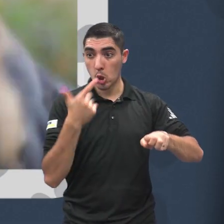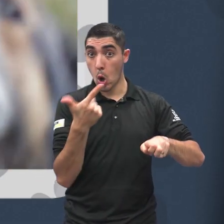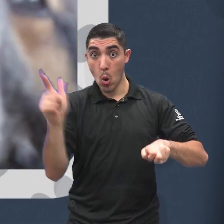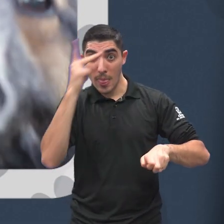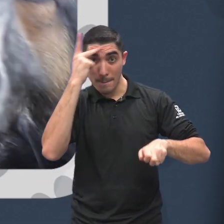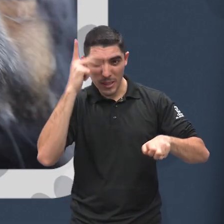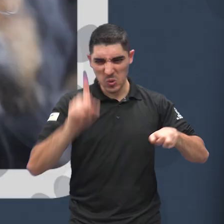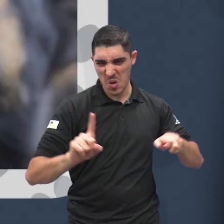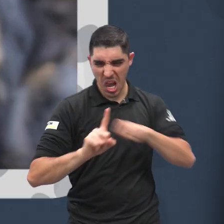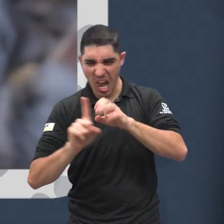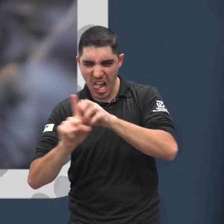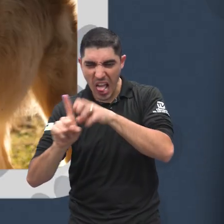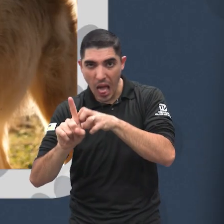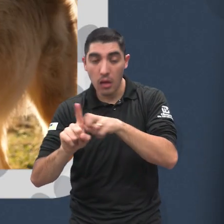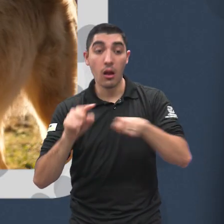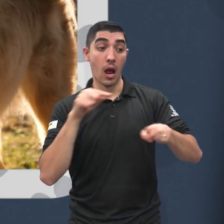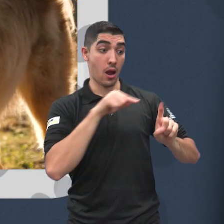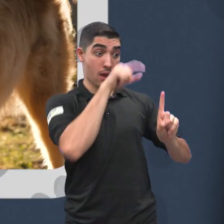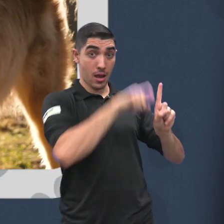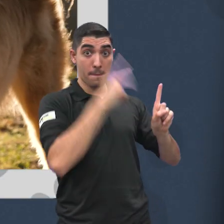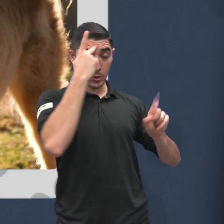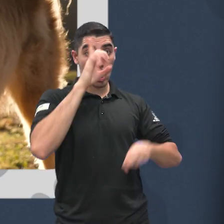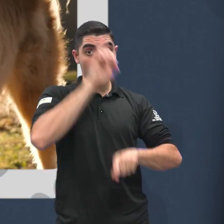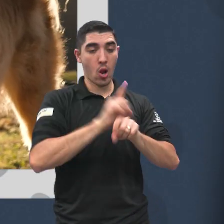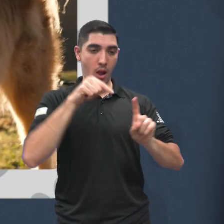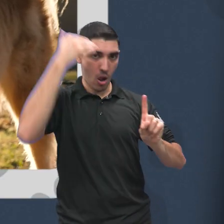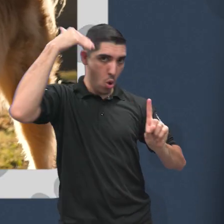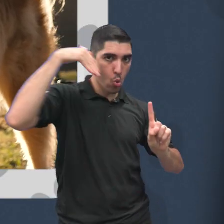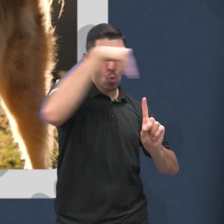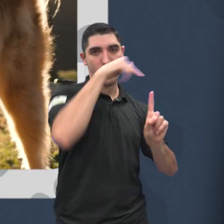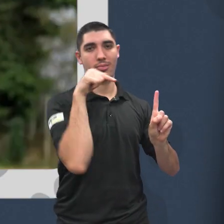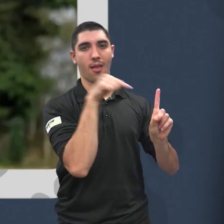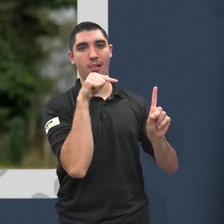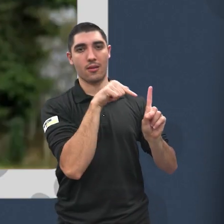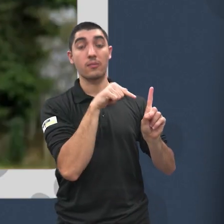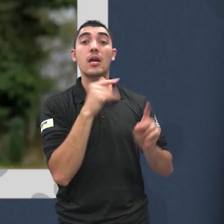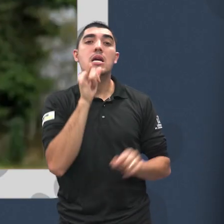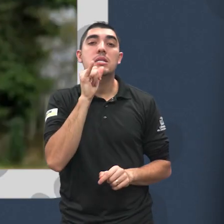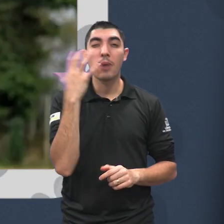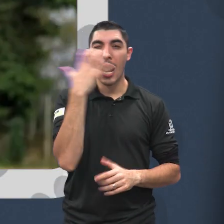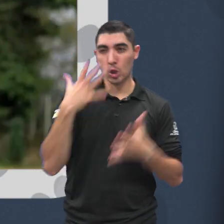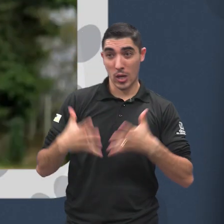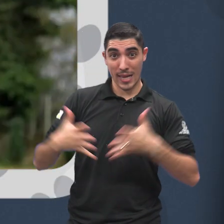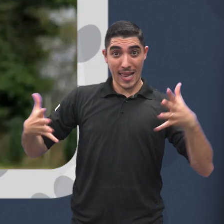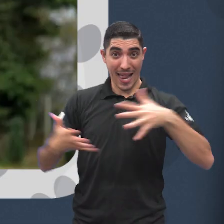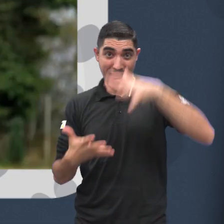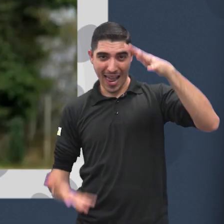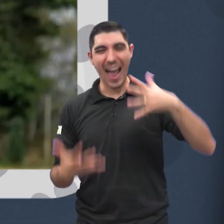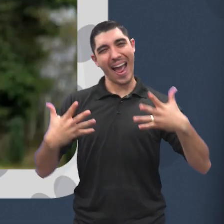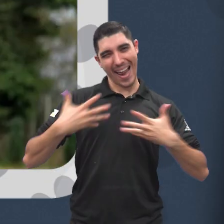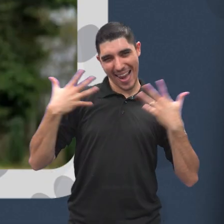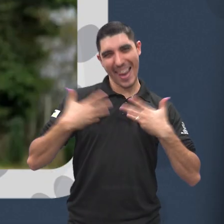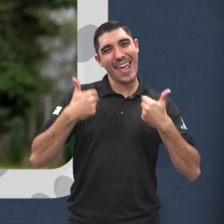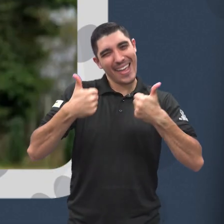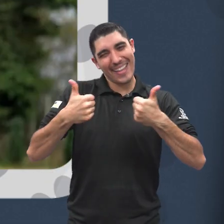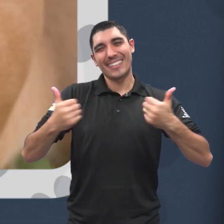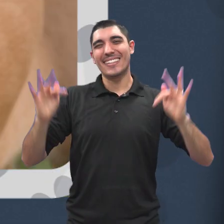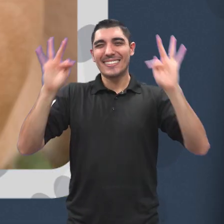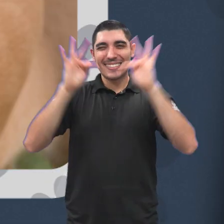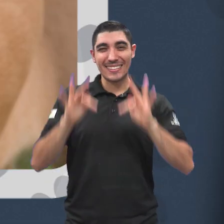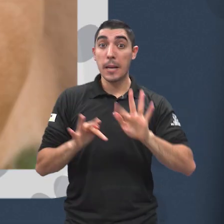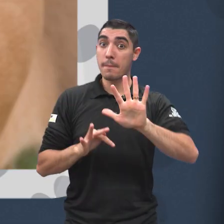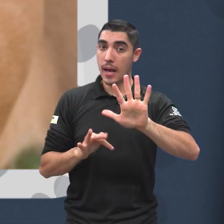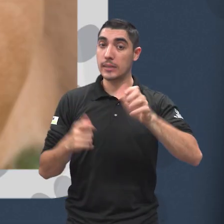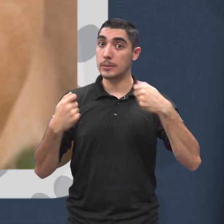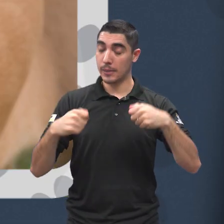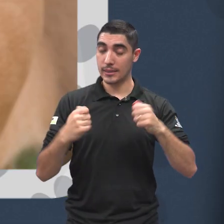pessoa ou a um patrimônio, é o dono quem responde. Ou seja, ter um cão gigante é uma alegria também gigante,